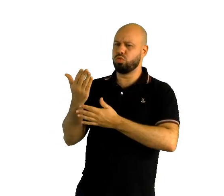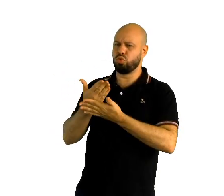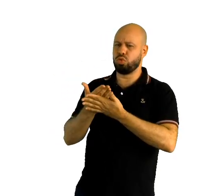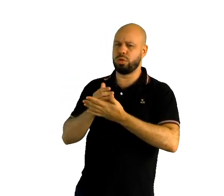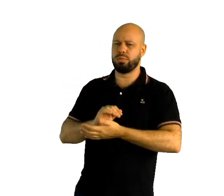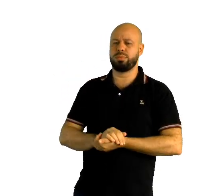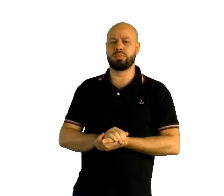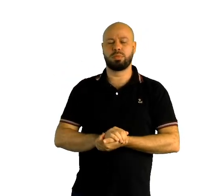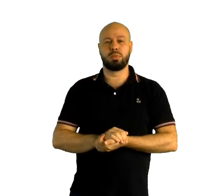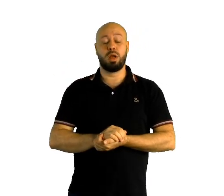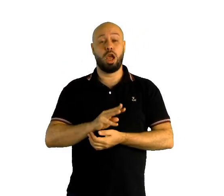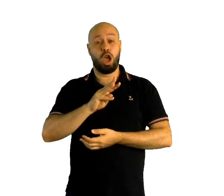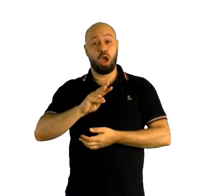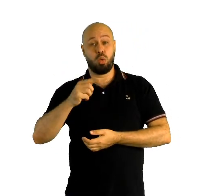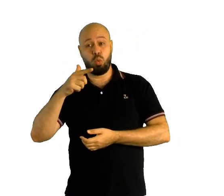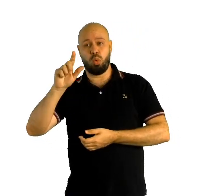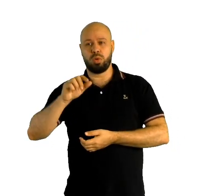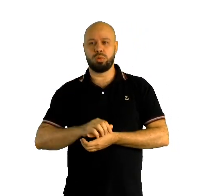bem interessante chamado